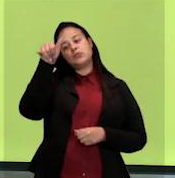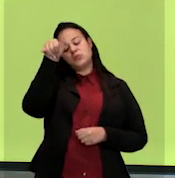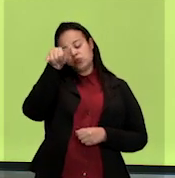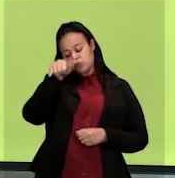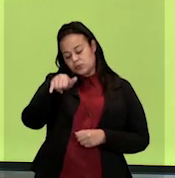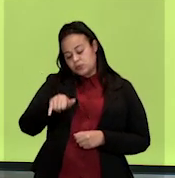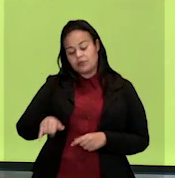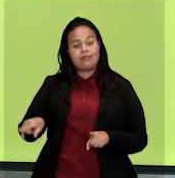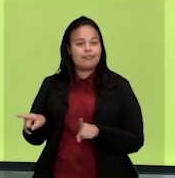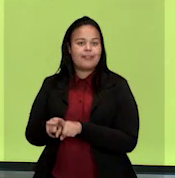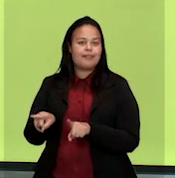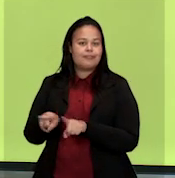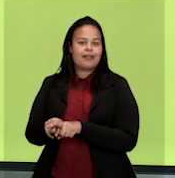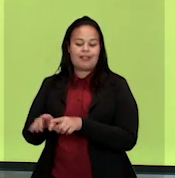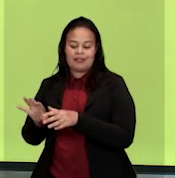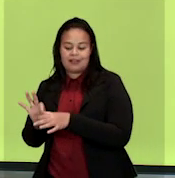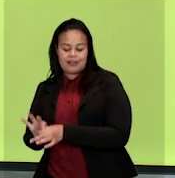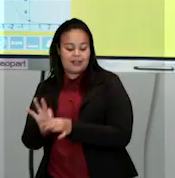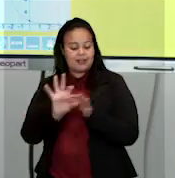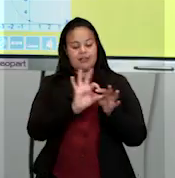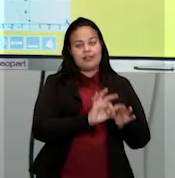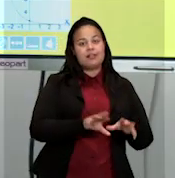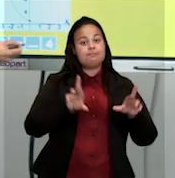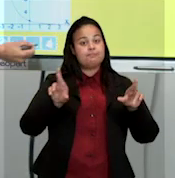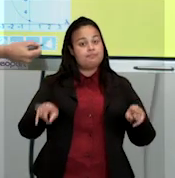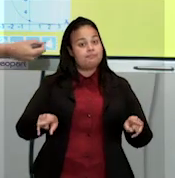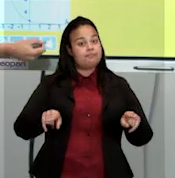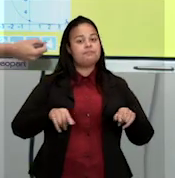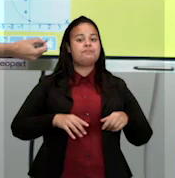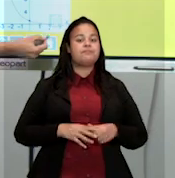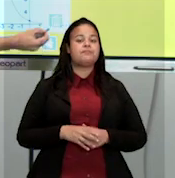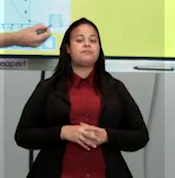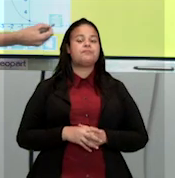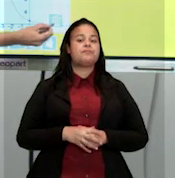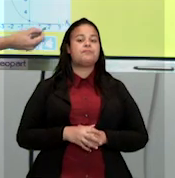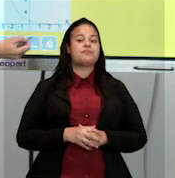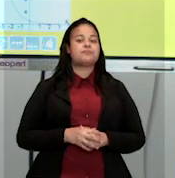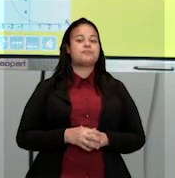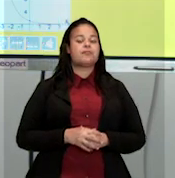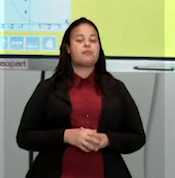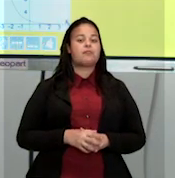diminuindo. Vamos só pegar alguns valores aqui.